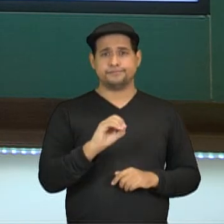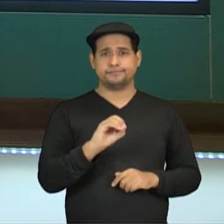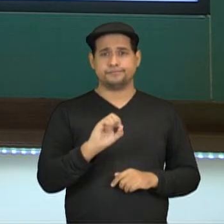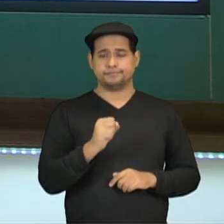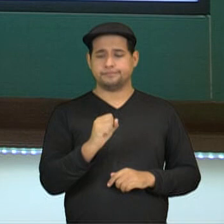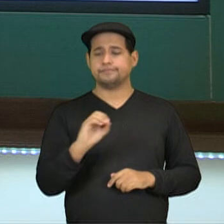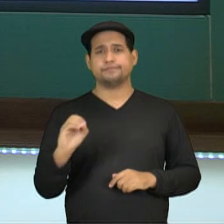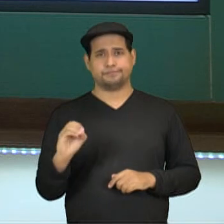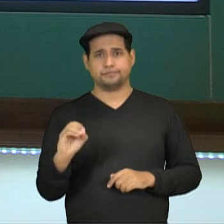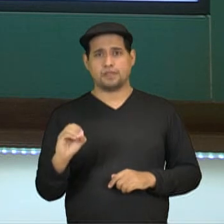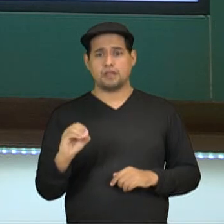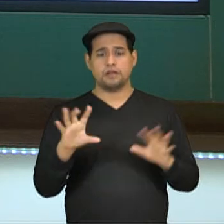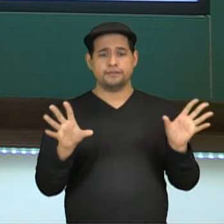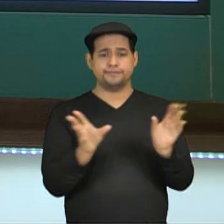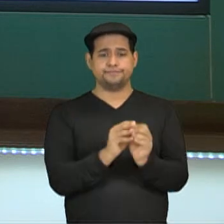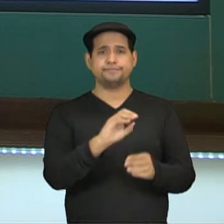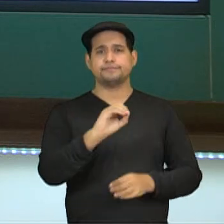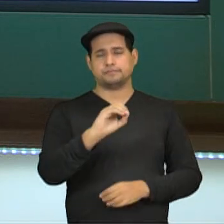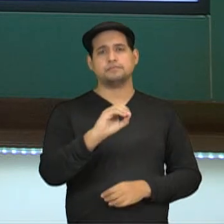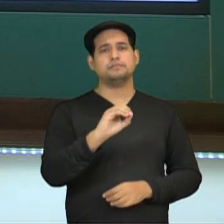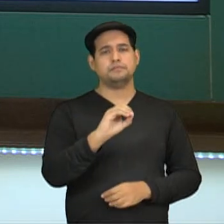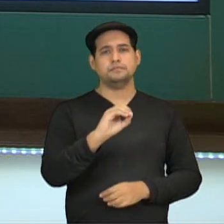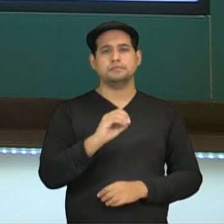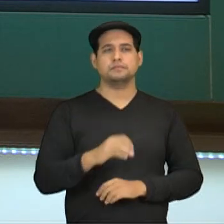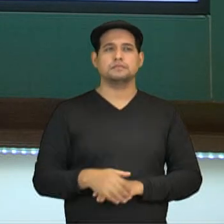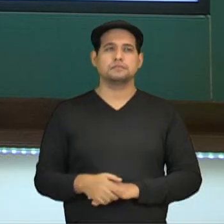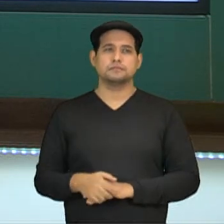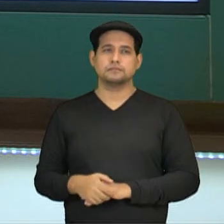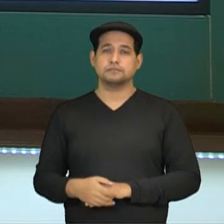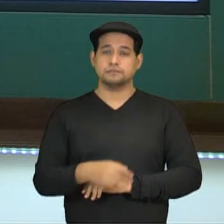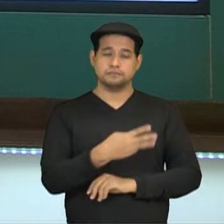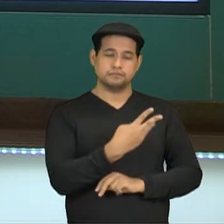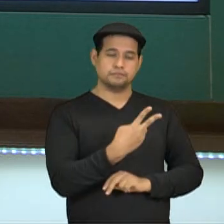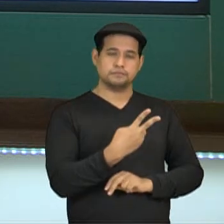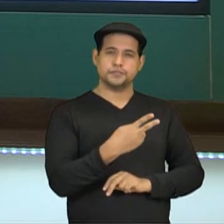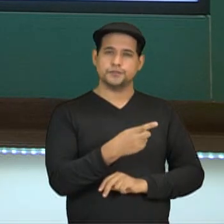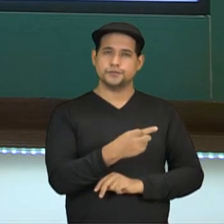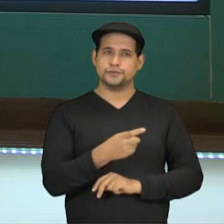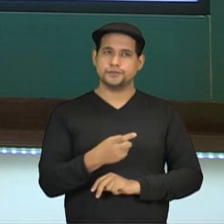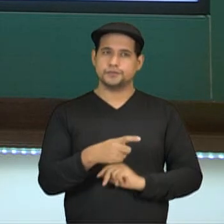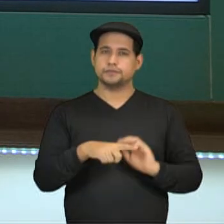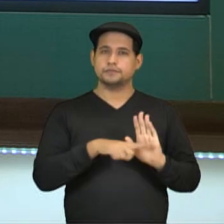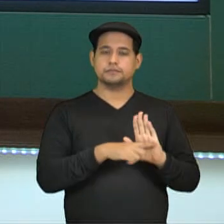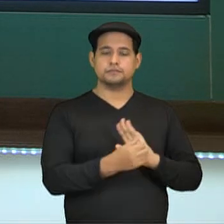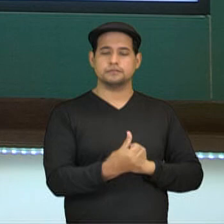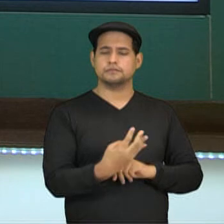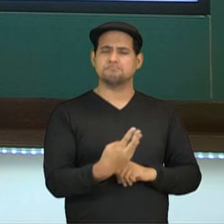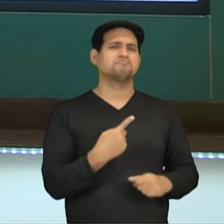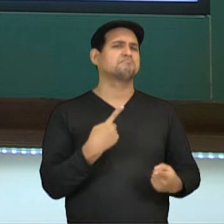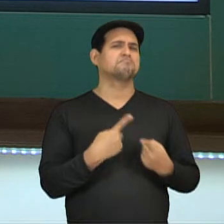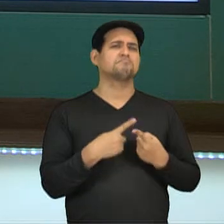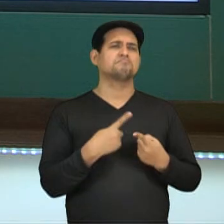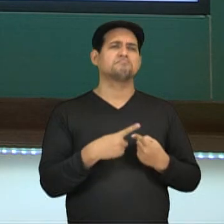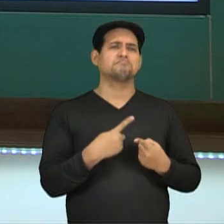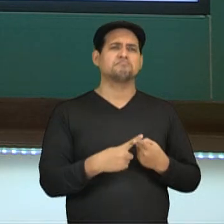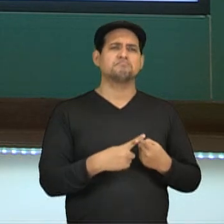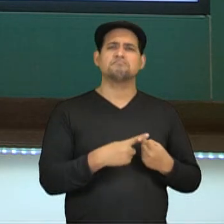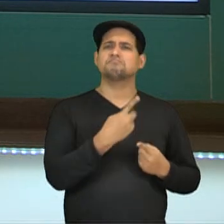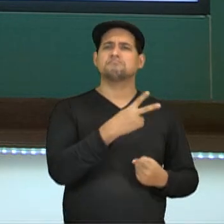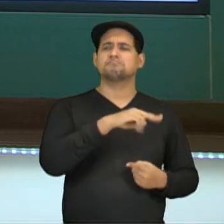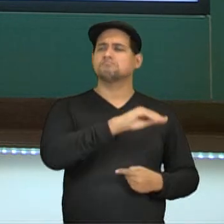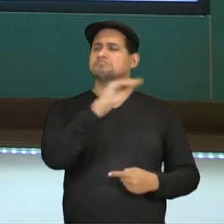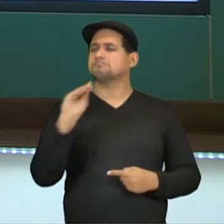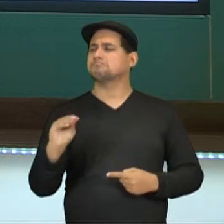10.800, vai sumir, zero. 32x menos 64. Por que esse 2D eu passei para